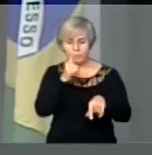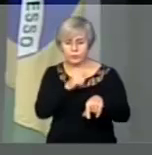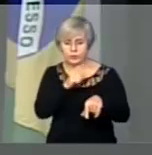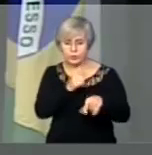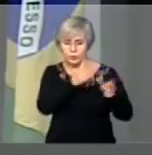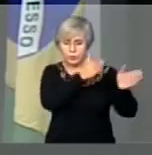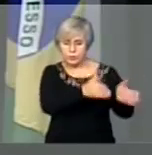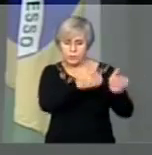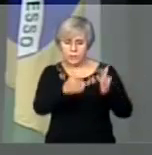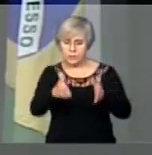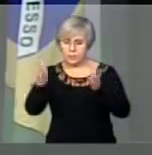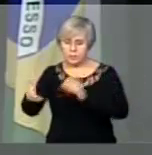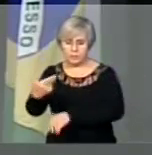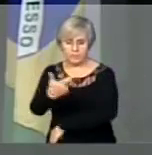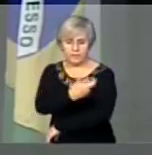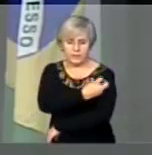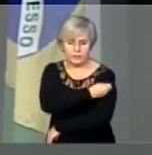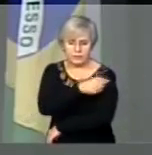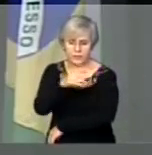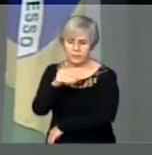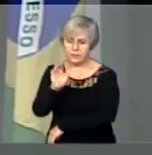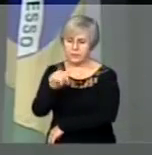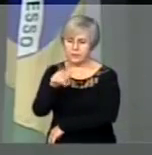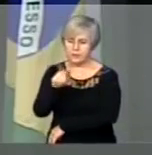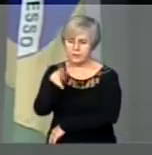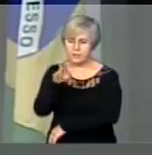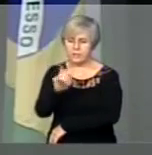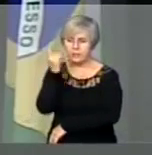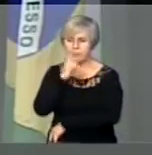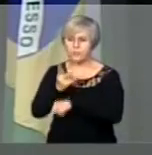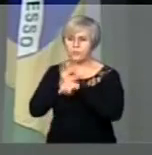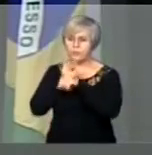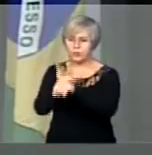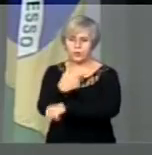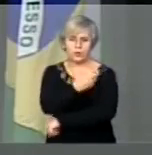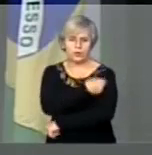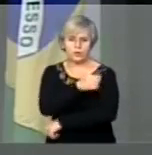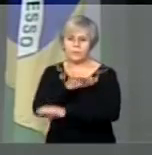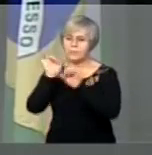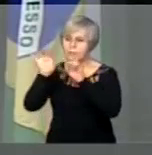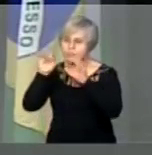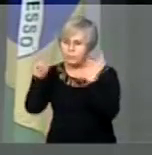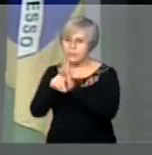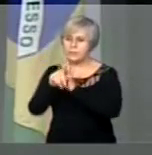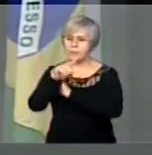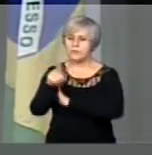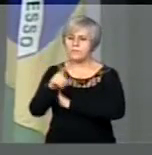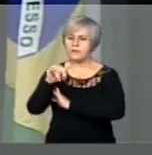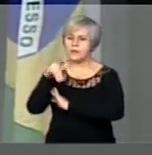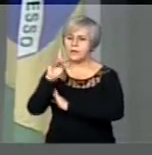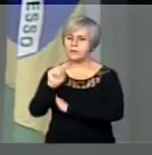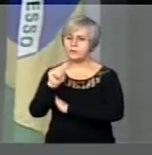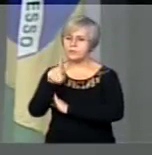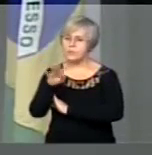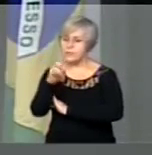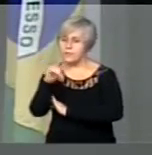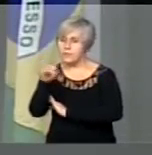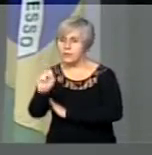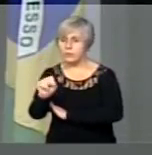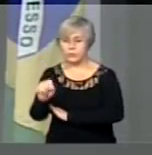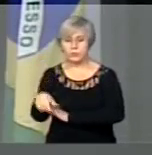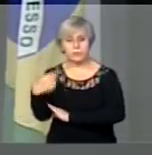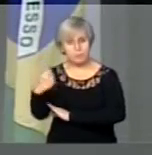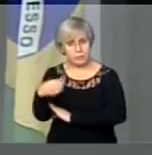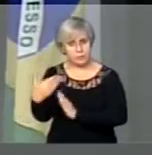das fases da vacina e buscarmos uma vacina específica para o Zika vírus? Soube que